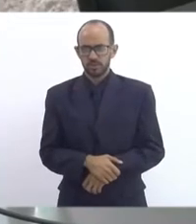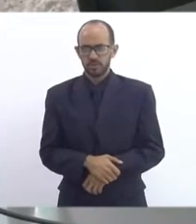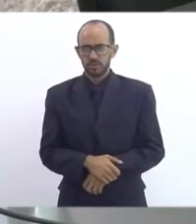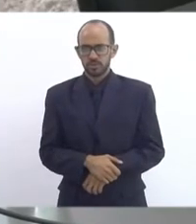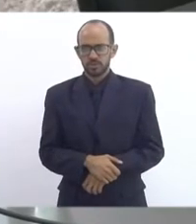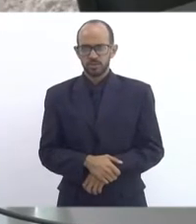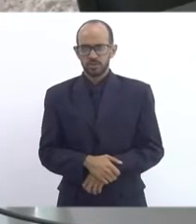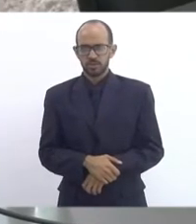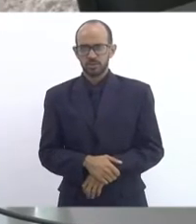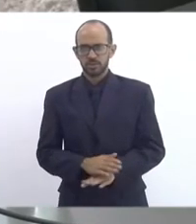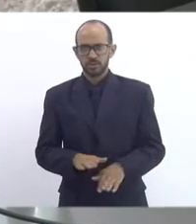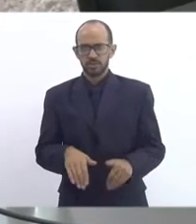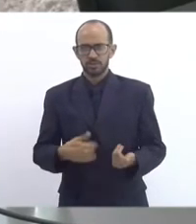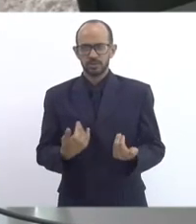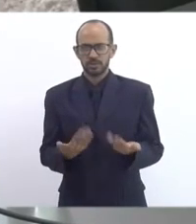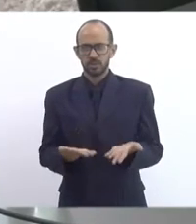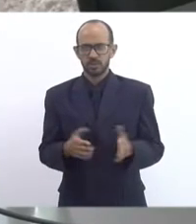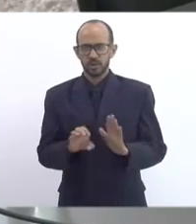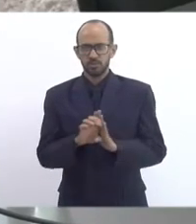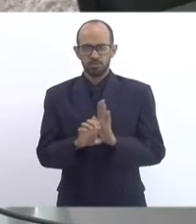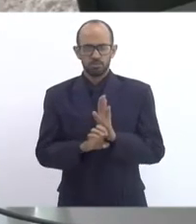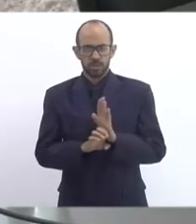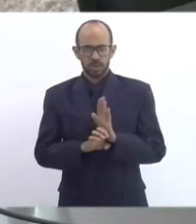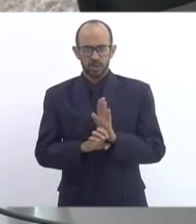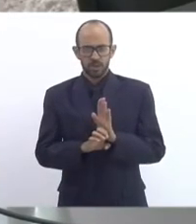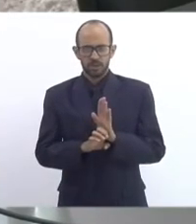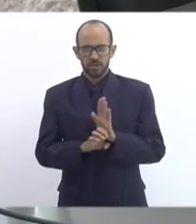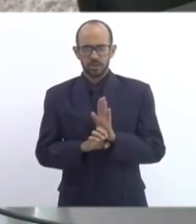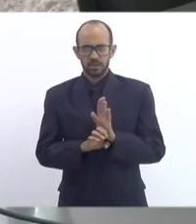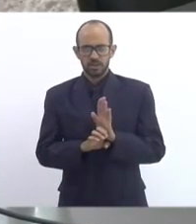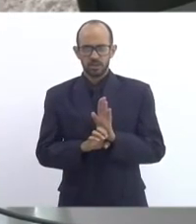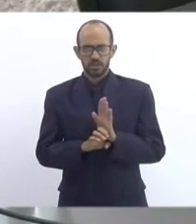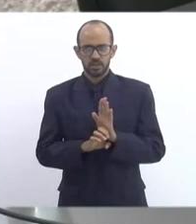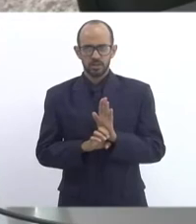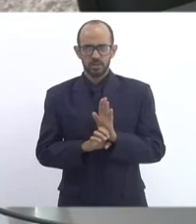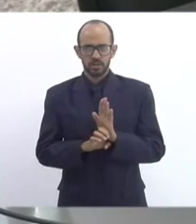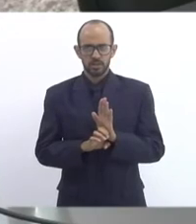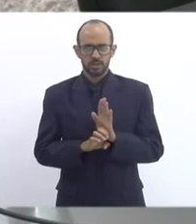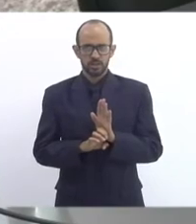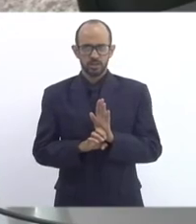A emenda do... Do Freixo.